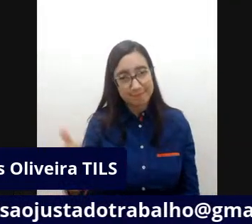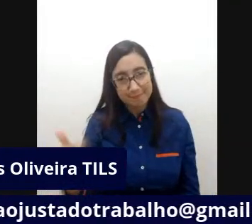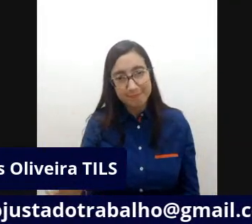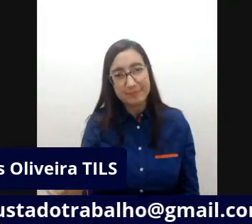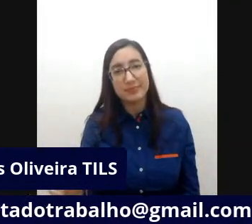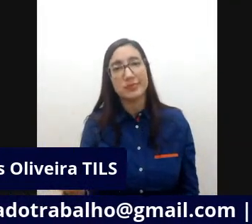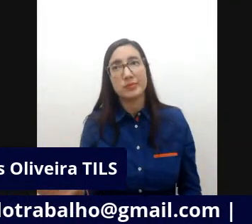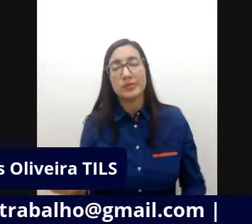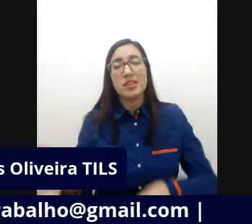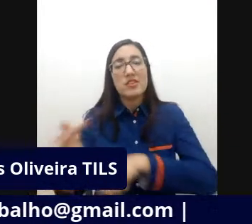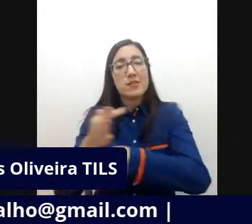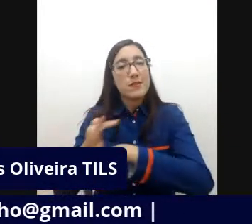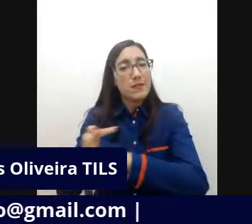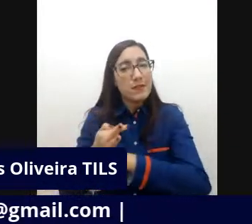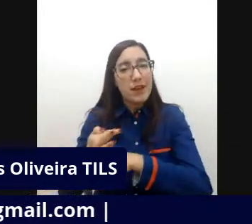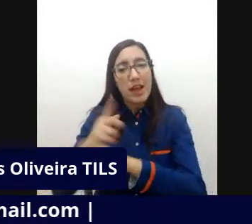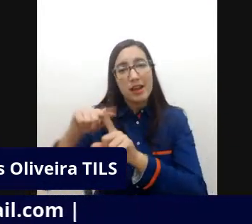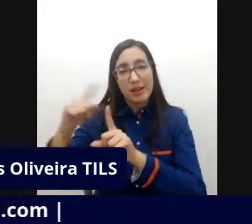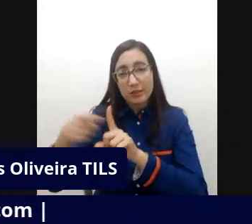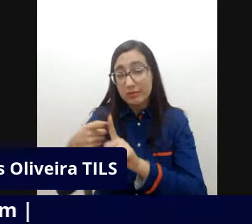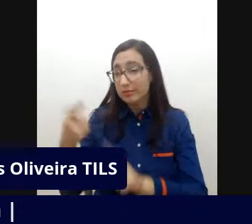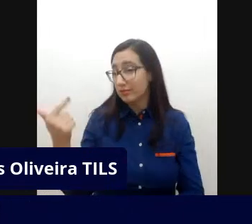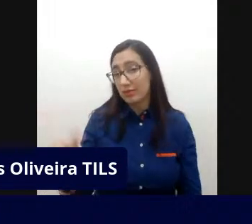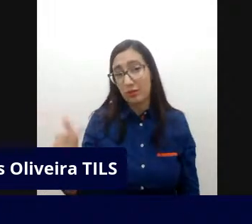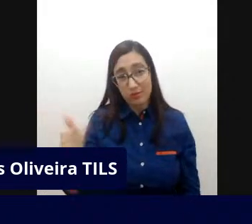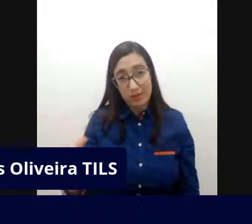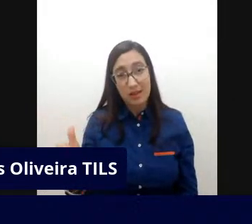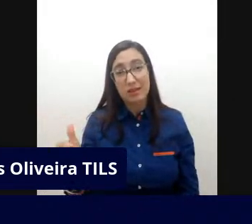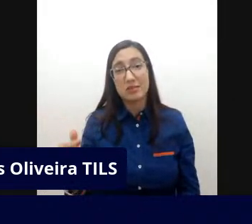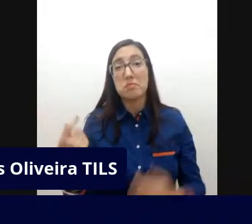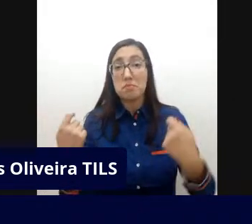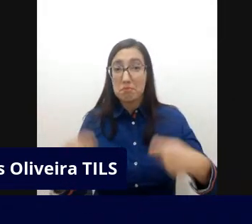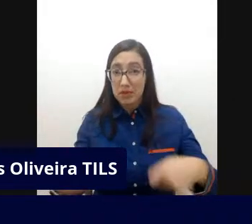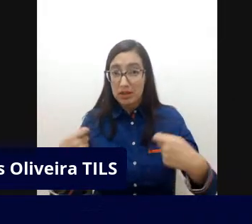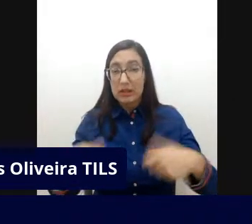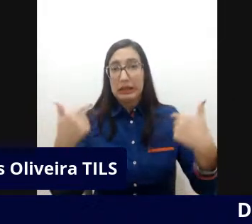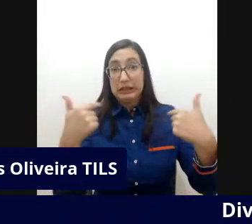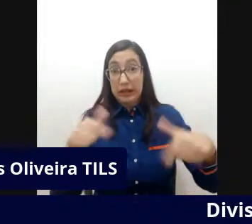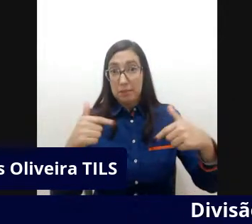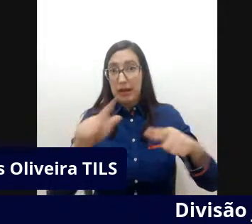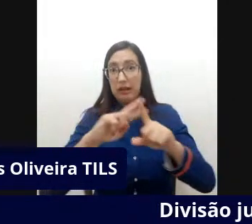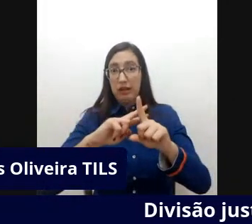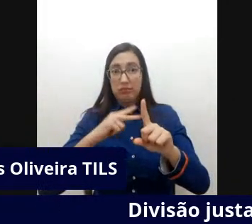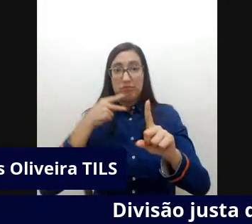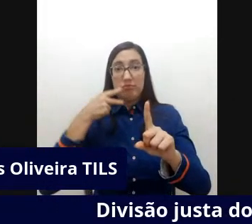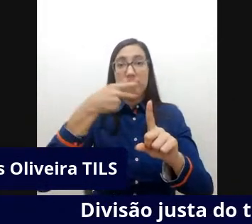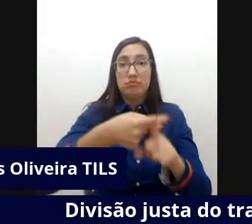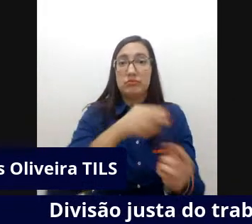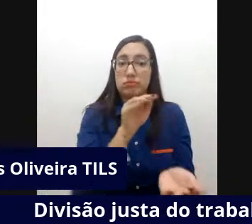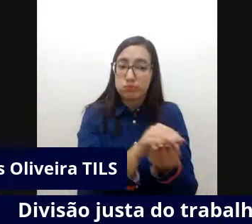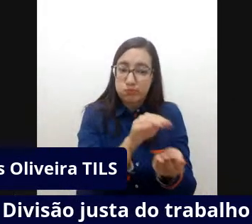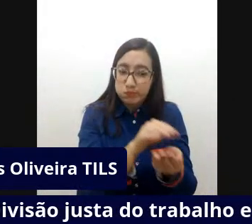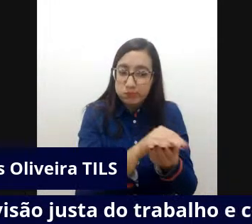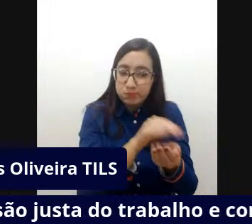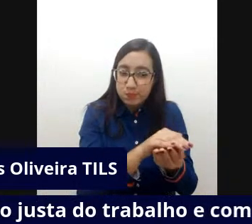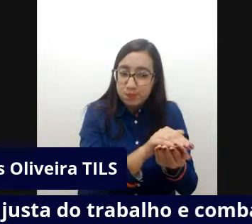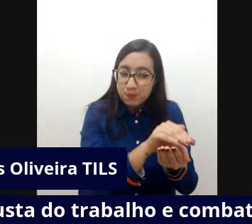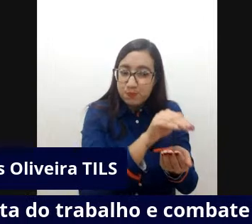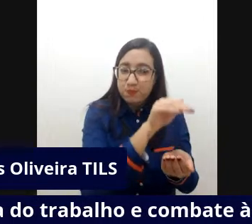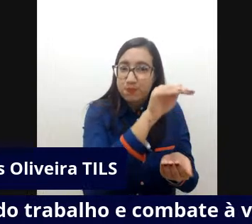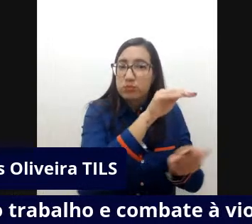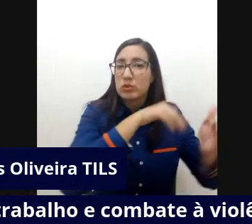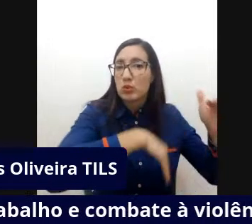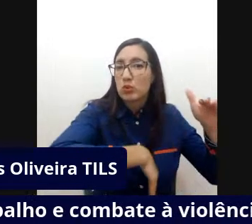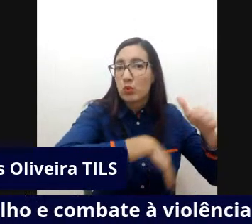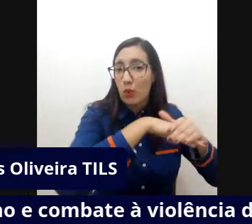dias de descanso, ela vai ter que economizar muito e trabalhar dobrado. Ela não vai ter 13º, porque ela é uma